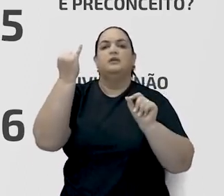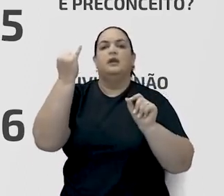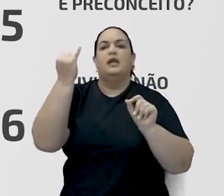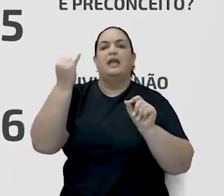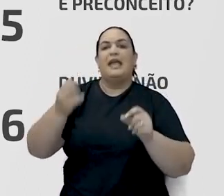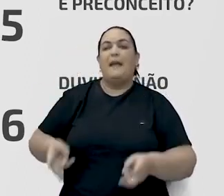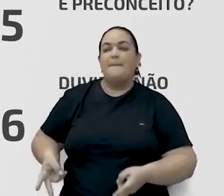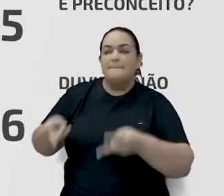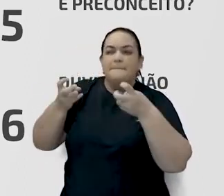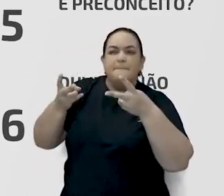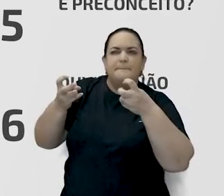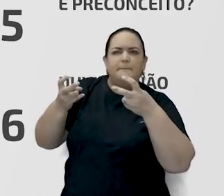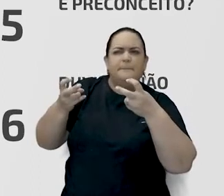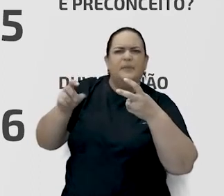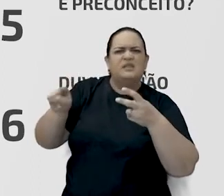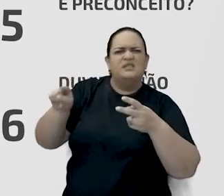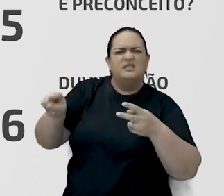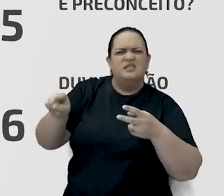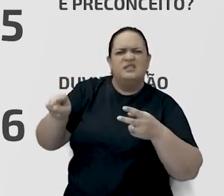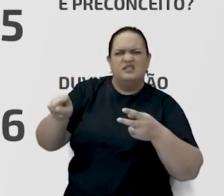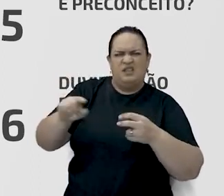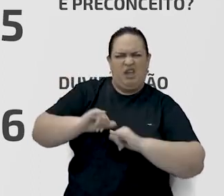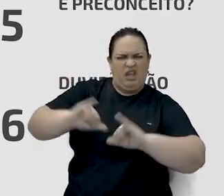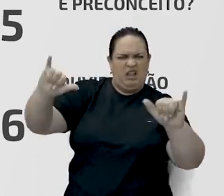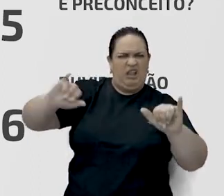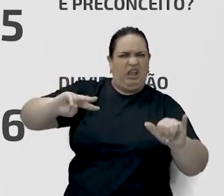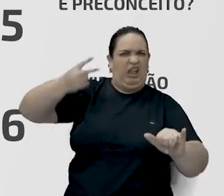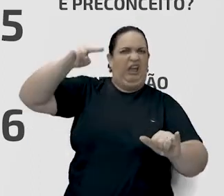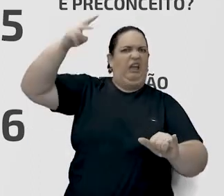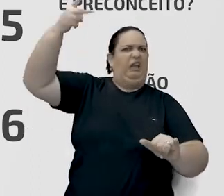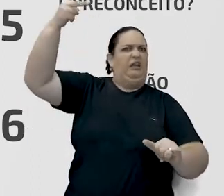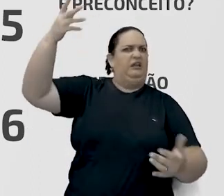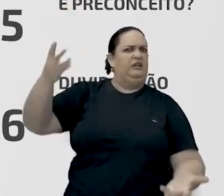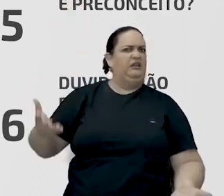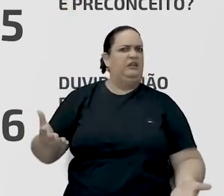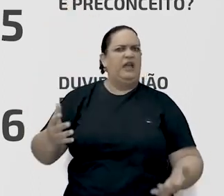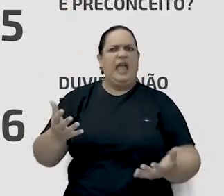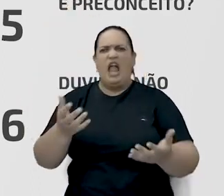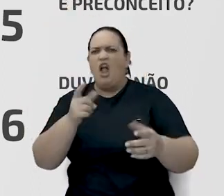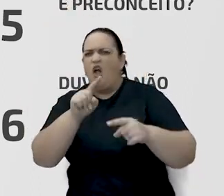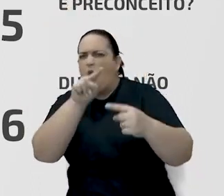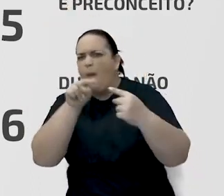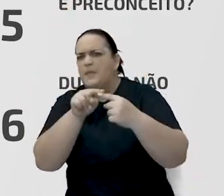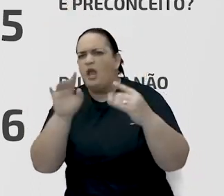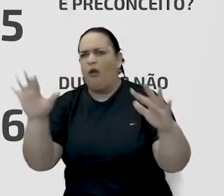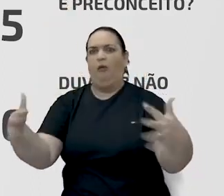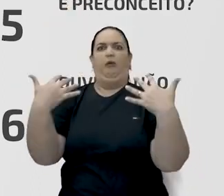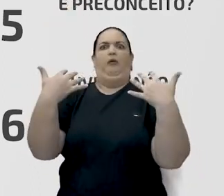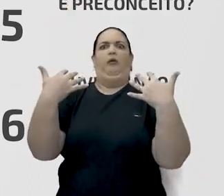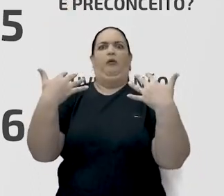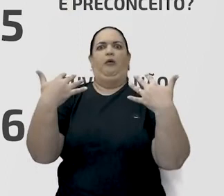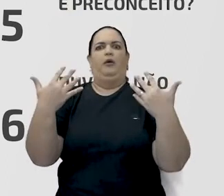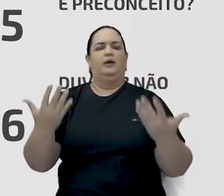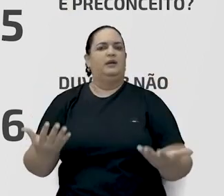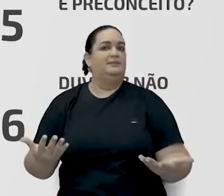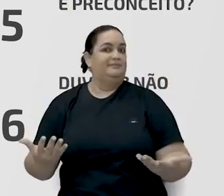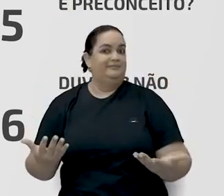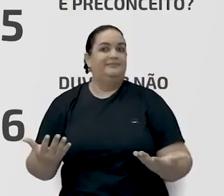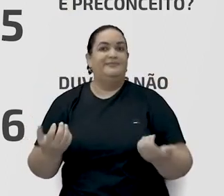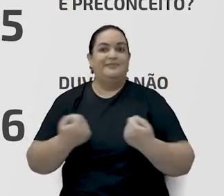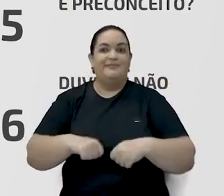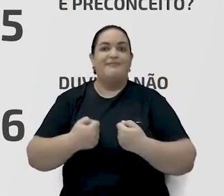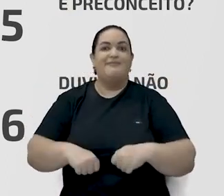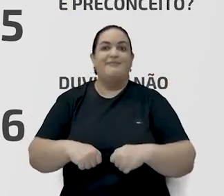a notícia é sensacionalista demais. Ou seja, se é algo que vai muito, muito além do que a